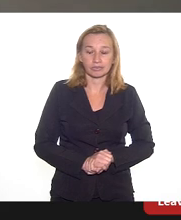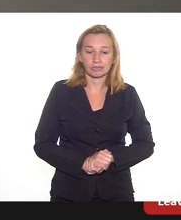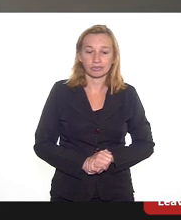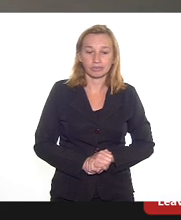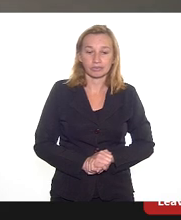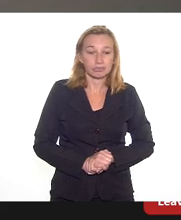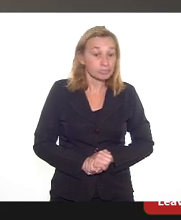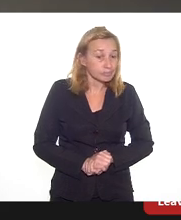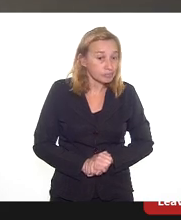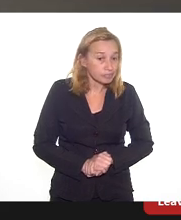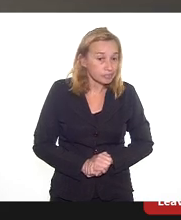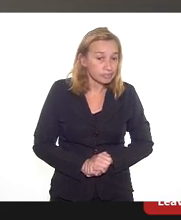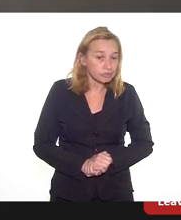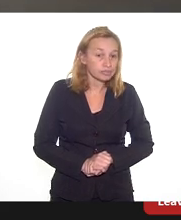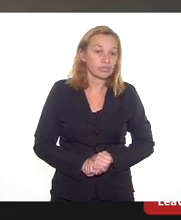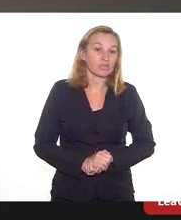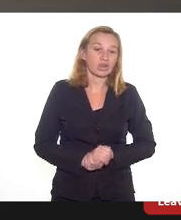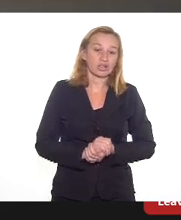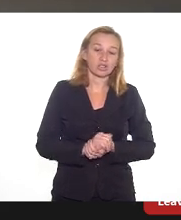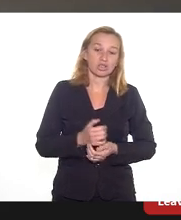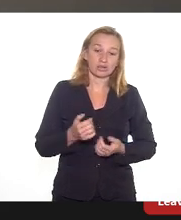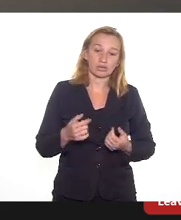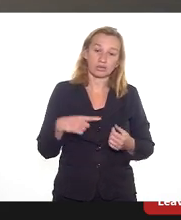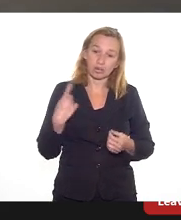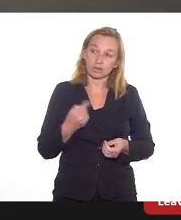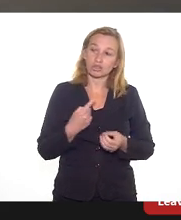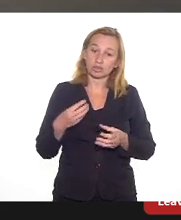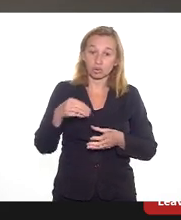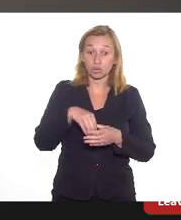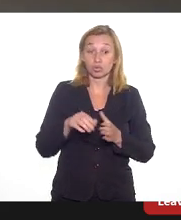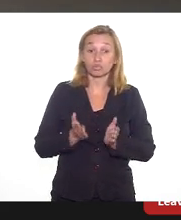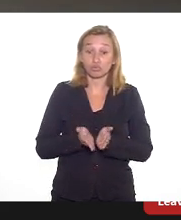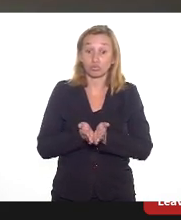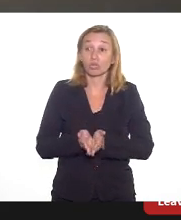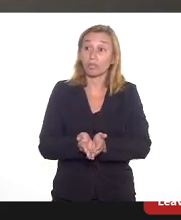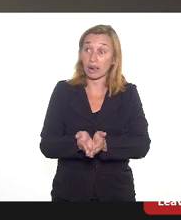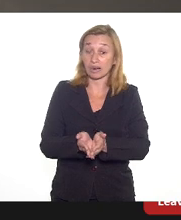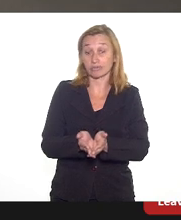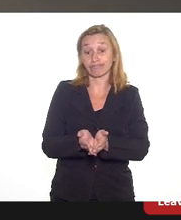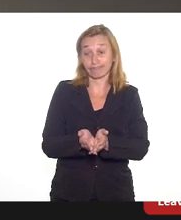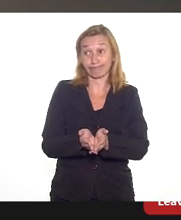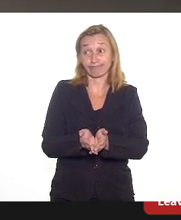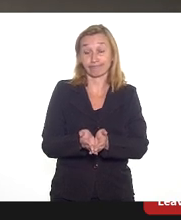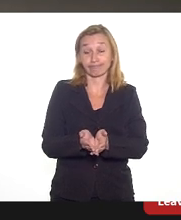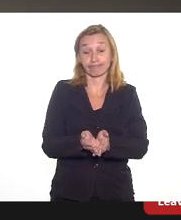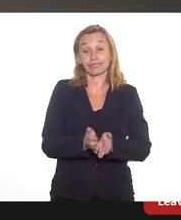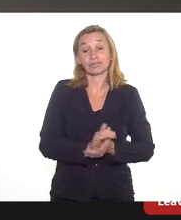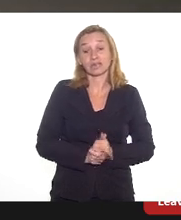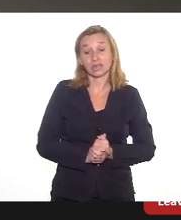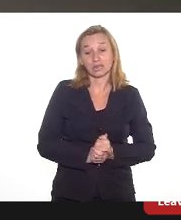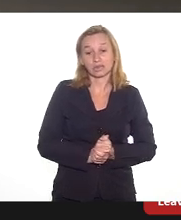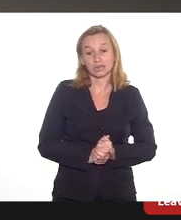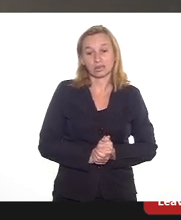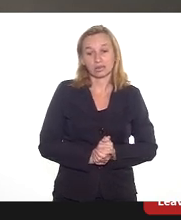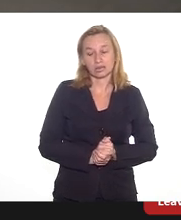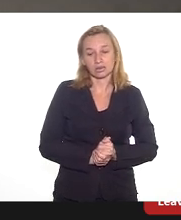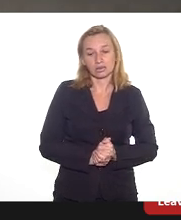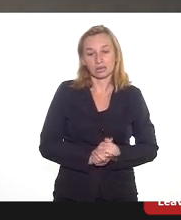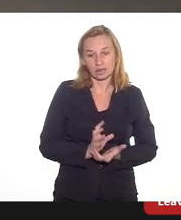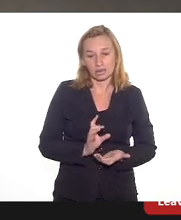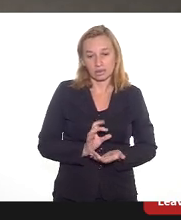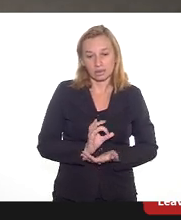todos no mesmo barco, porque tem gente num barco melhor do que o nosso, né? Mas estamos todos no mesmo temporal. E vamos